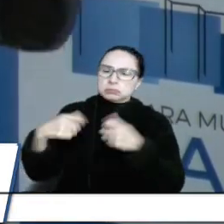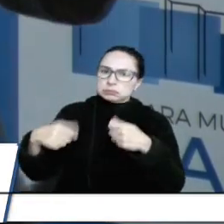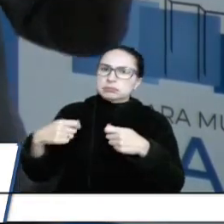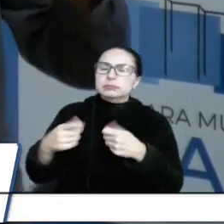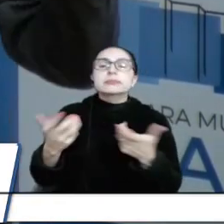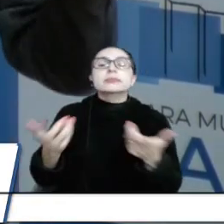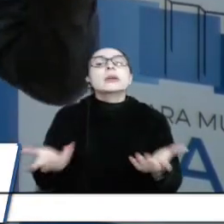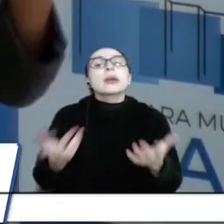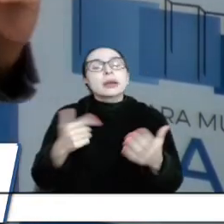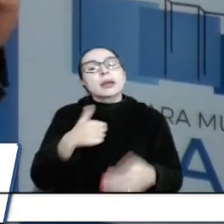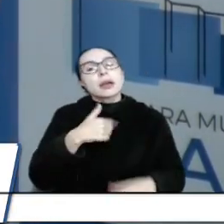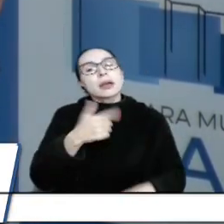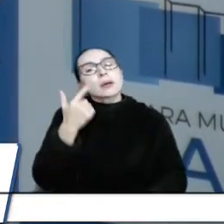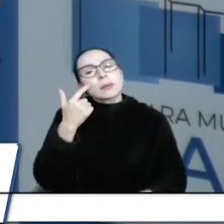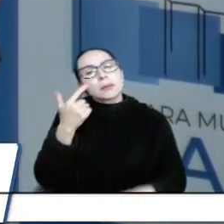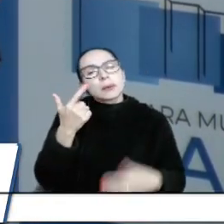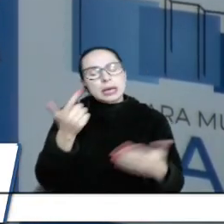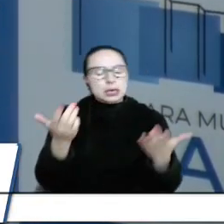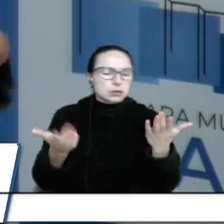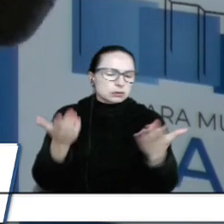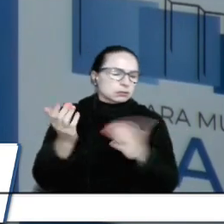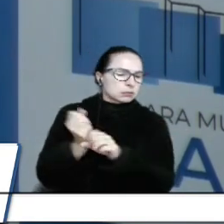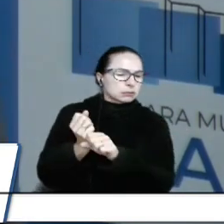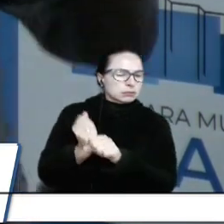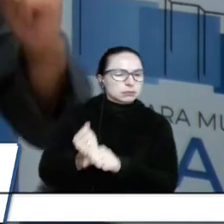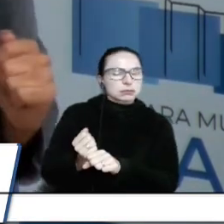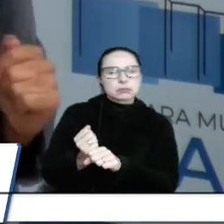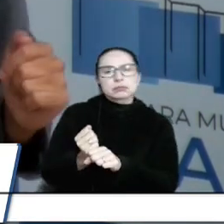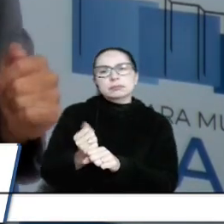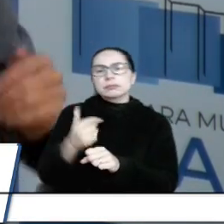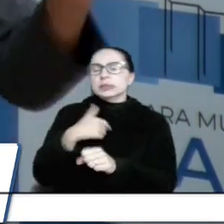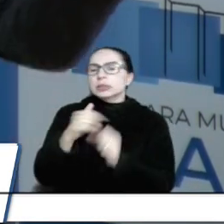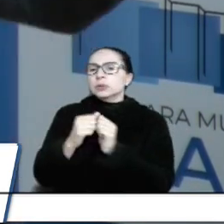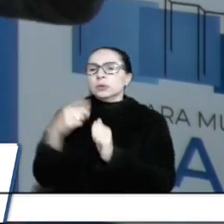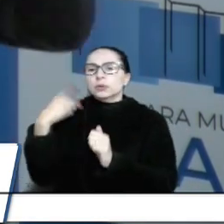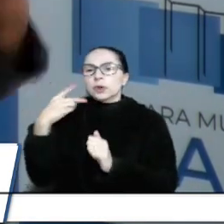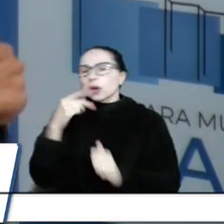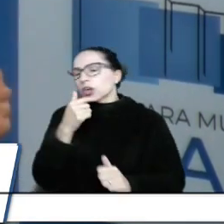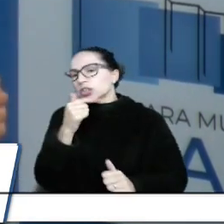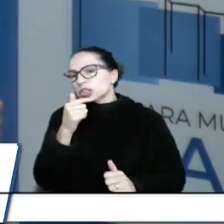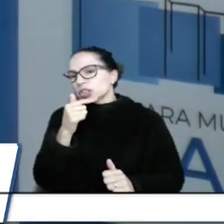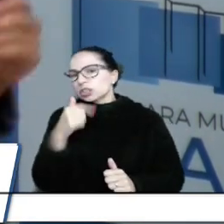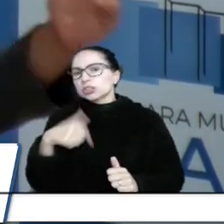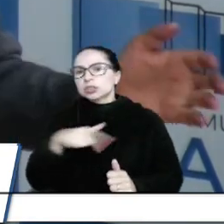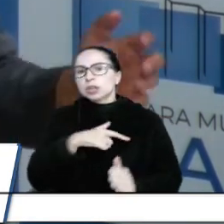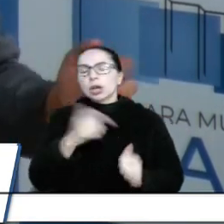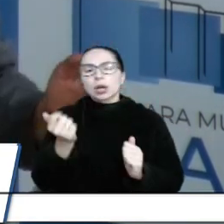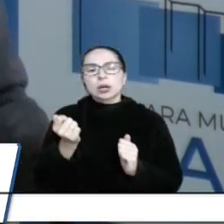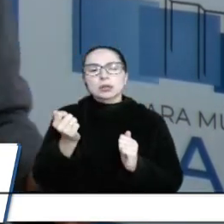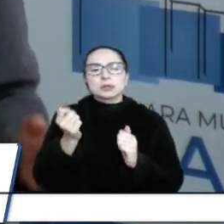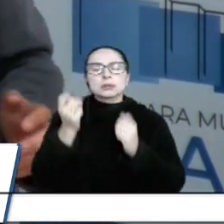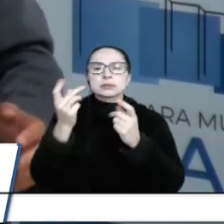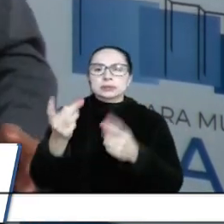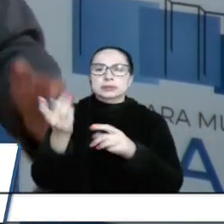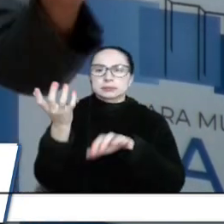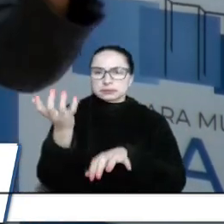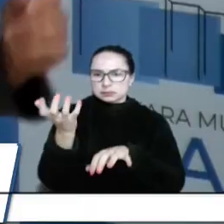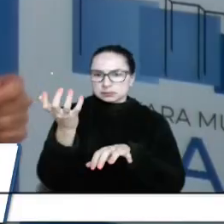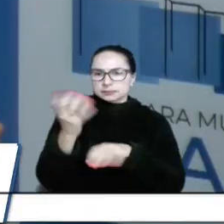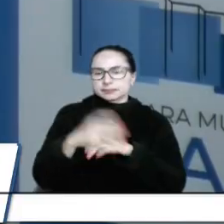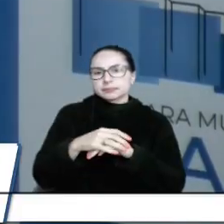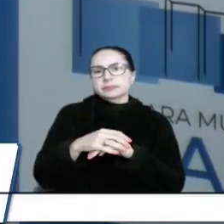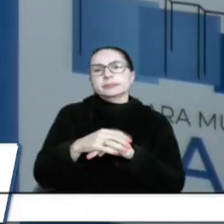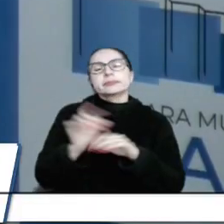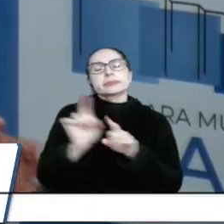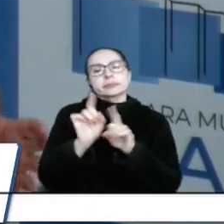eu estava fazendo um balanço, eu e o vereador Gilson Pelizaro, nós estivemos lá em Brasília, e também estive